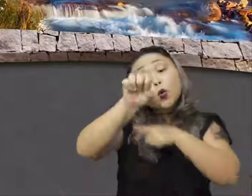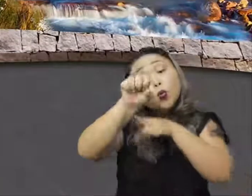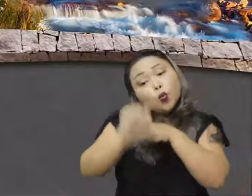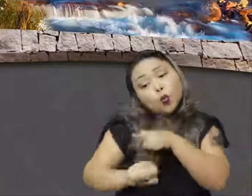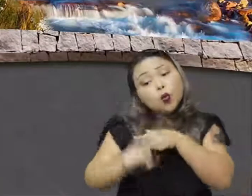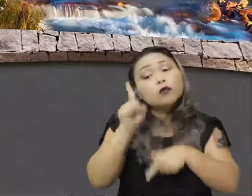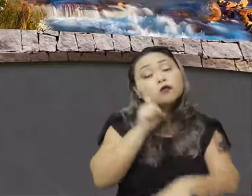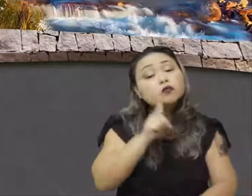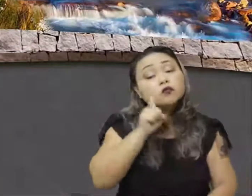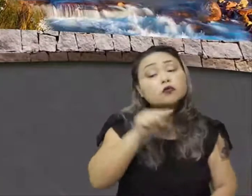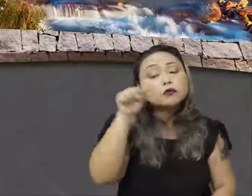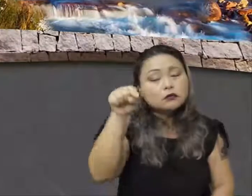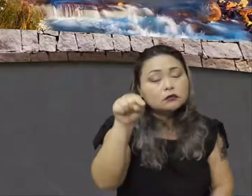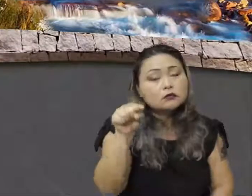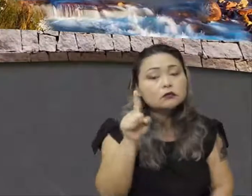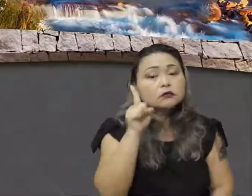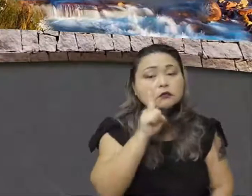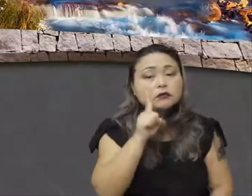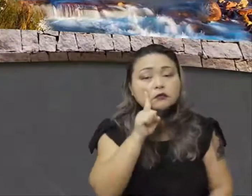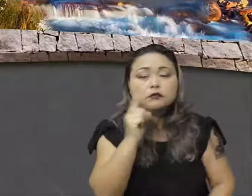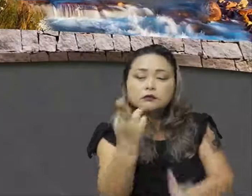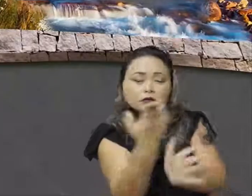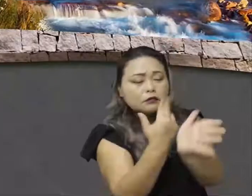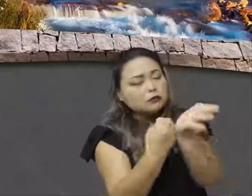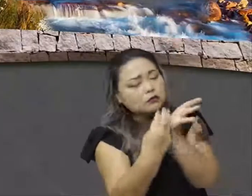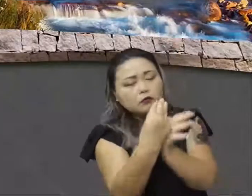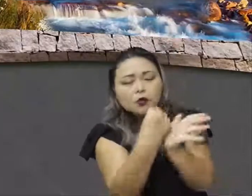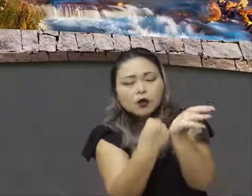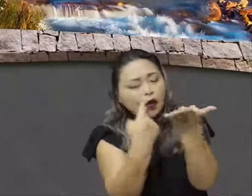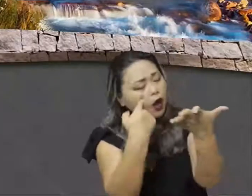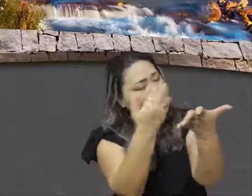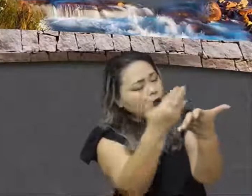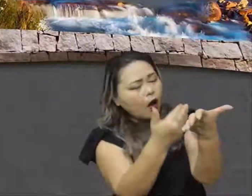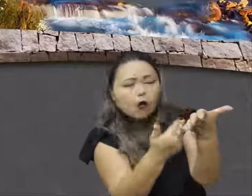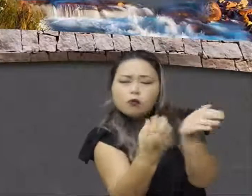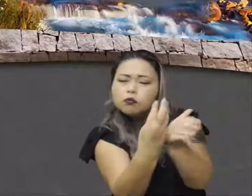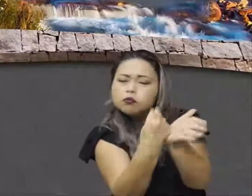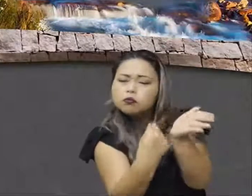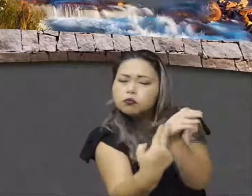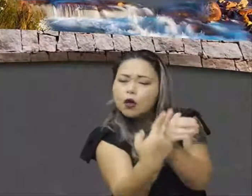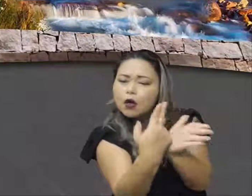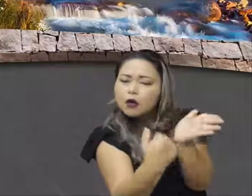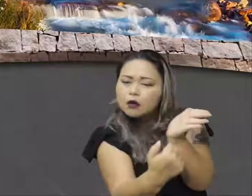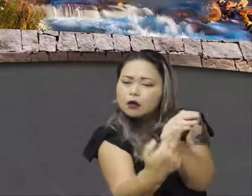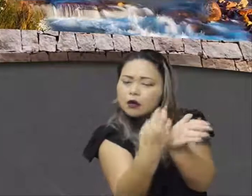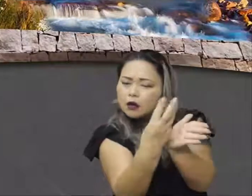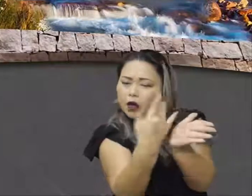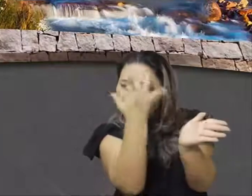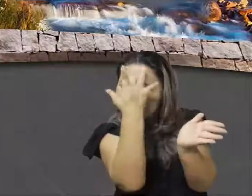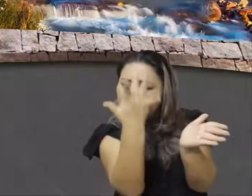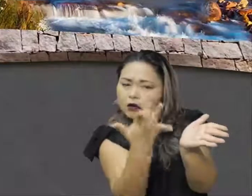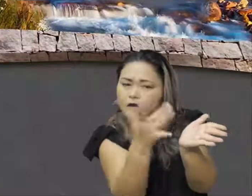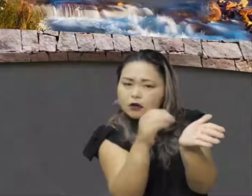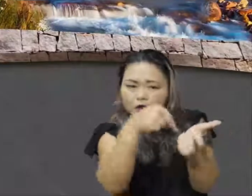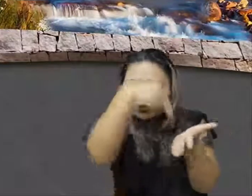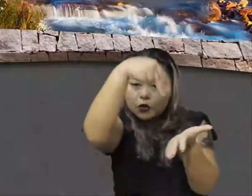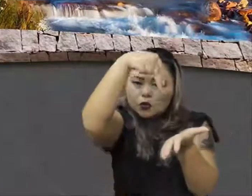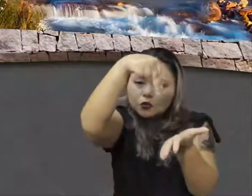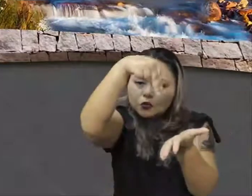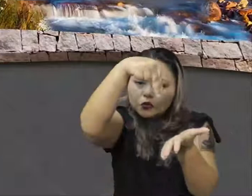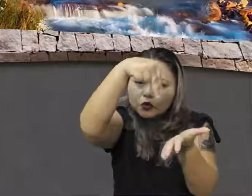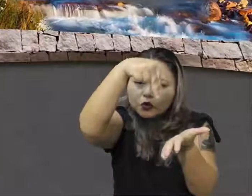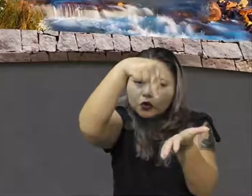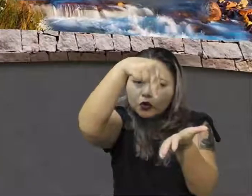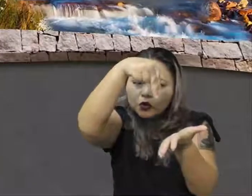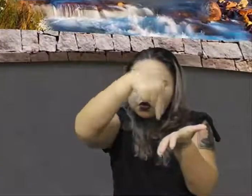você está aí, meu filho, pega o mapinha dos Estados Unidos, faz um desenhozinho do mapinha dos Estados Unidos aí, é fácil. Norte é a sua